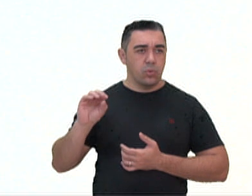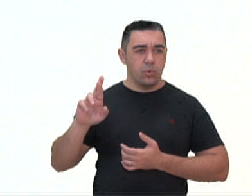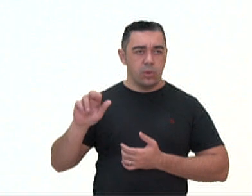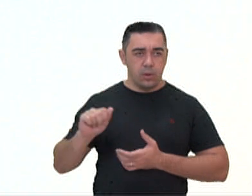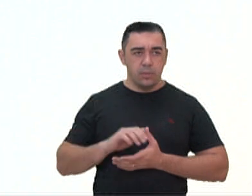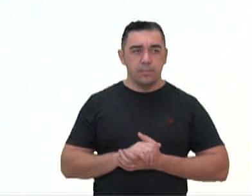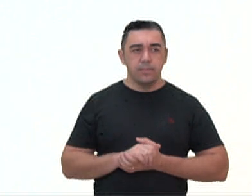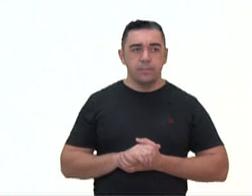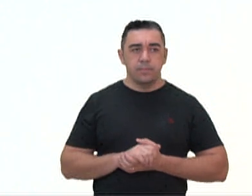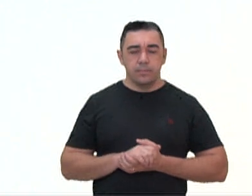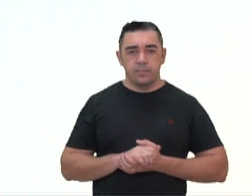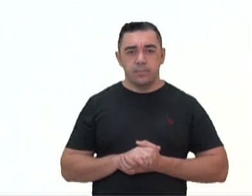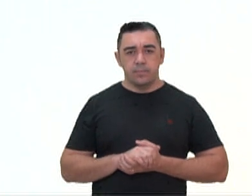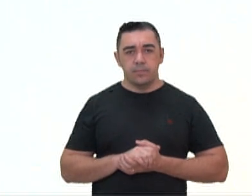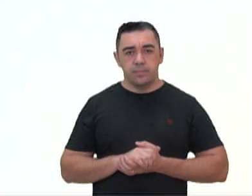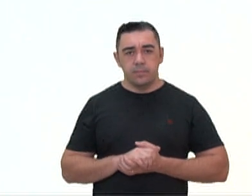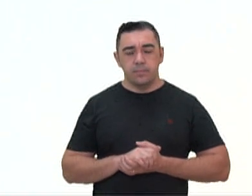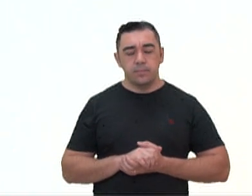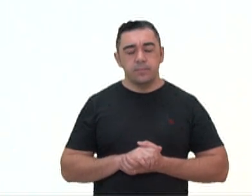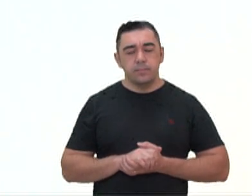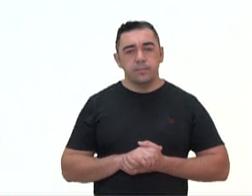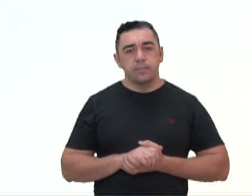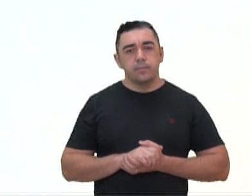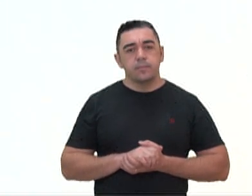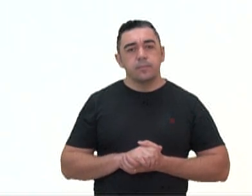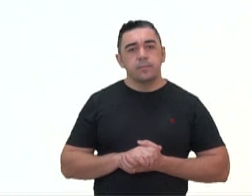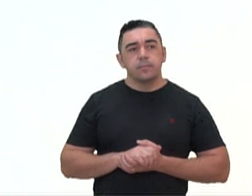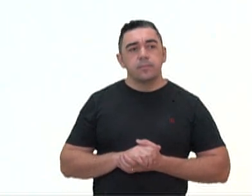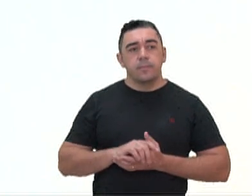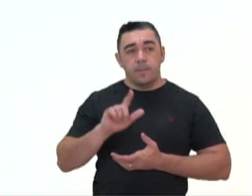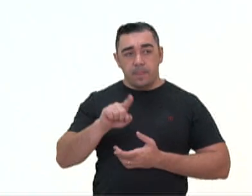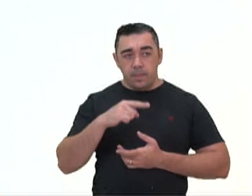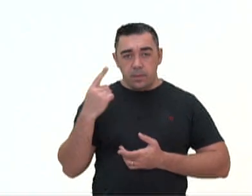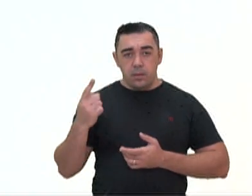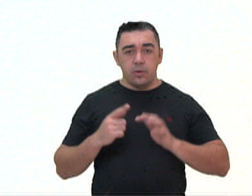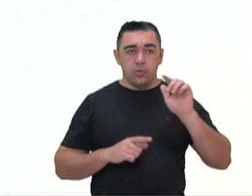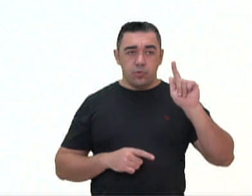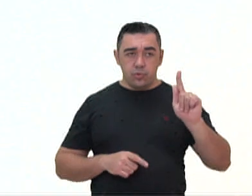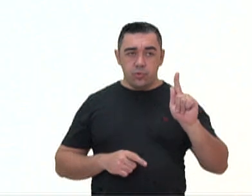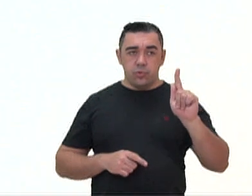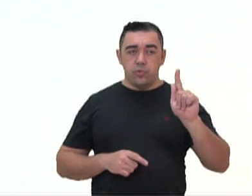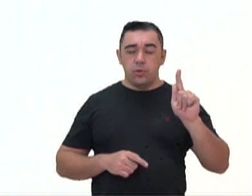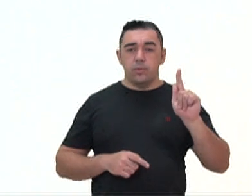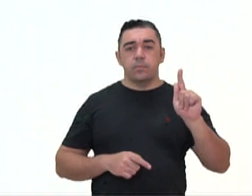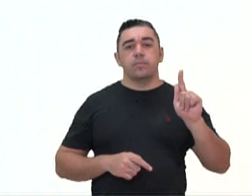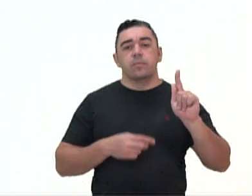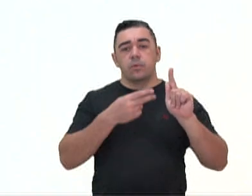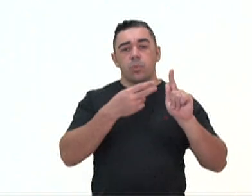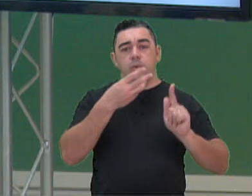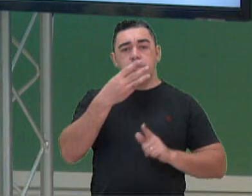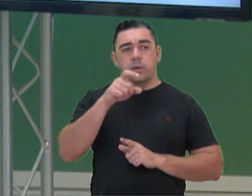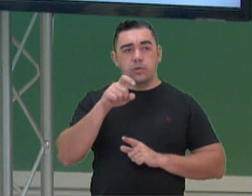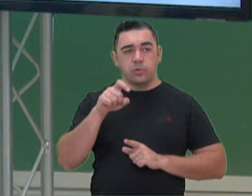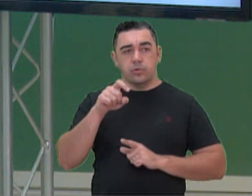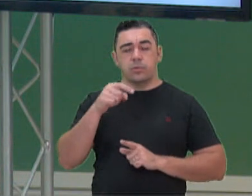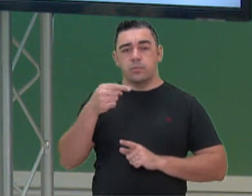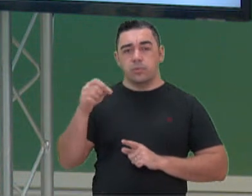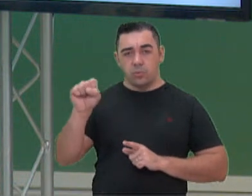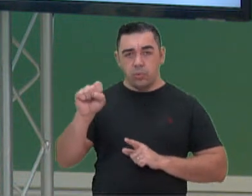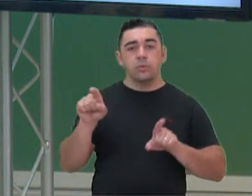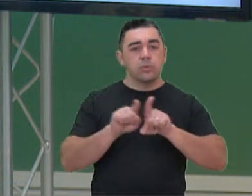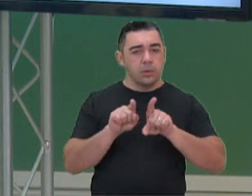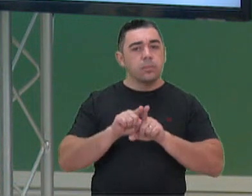é sobrejetora e injetora, então ela é bijetora. E aqui está indicado uma função g, que também é